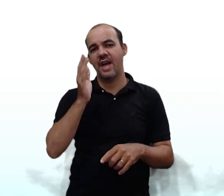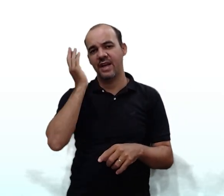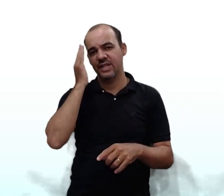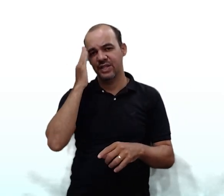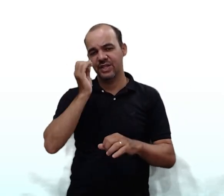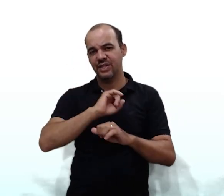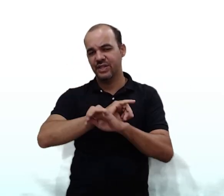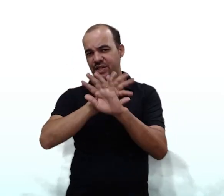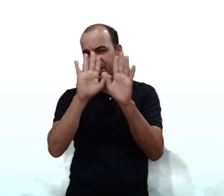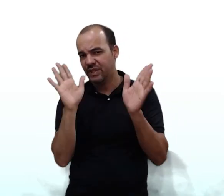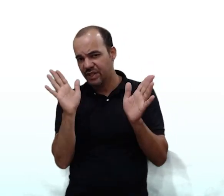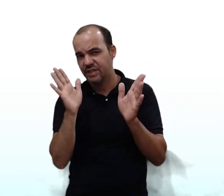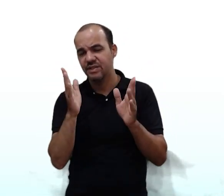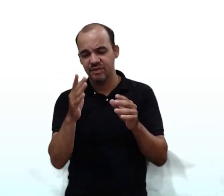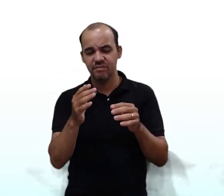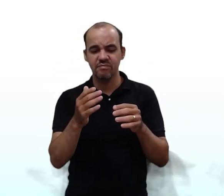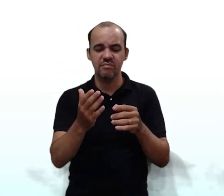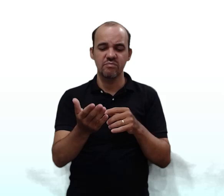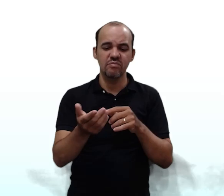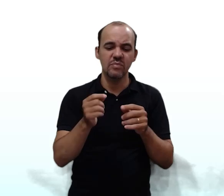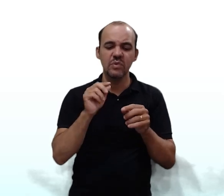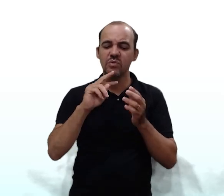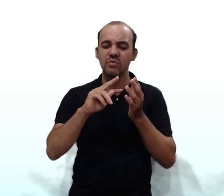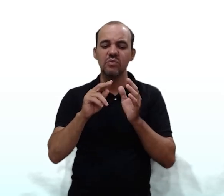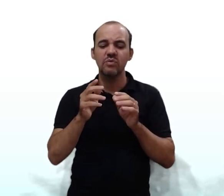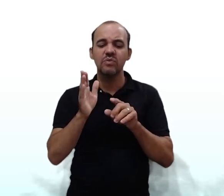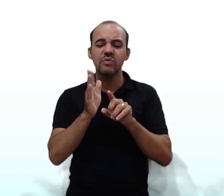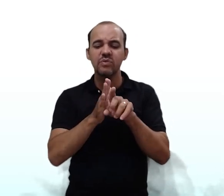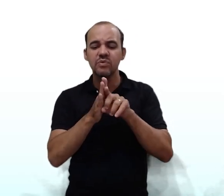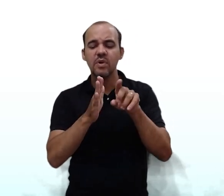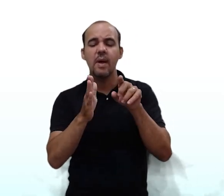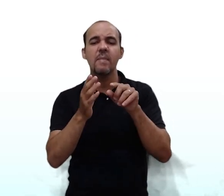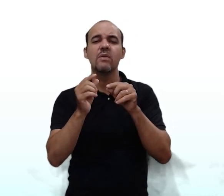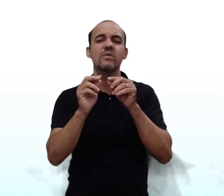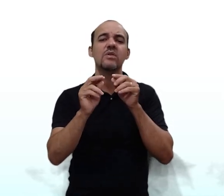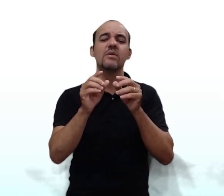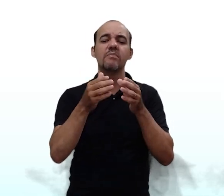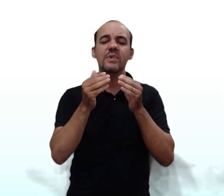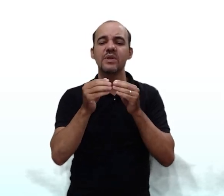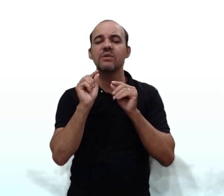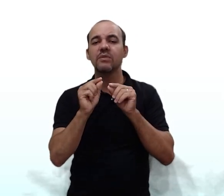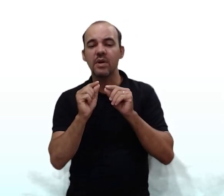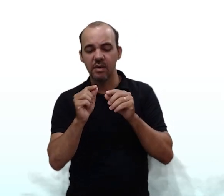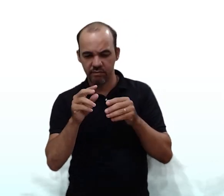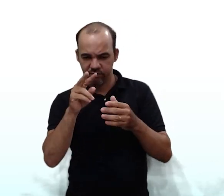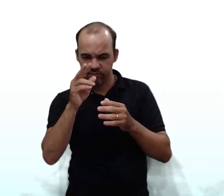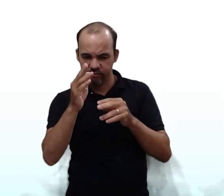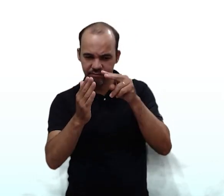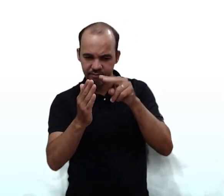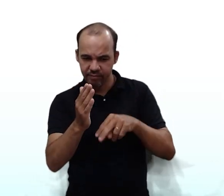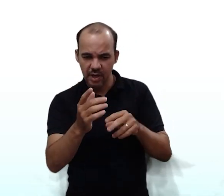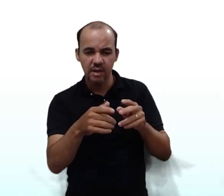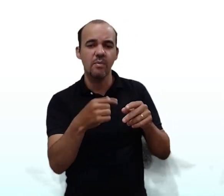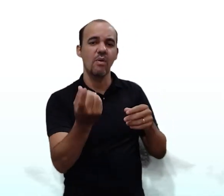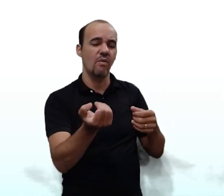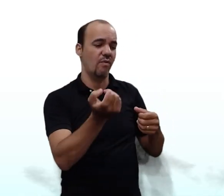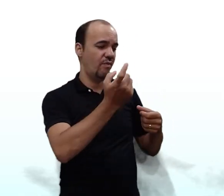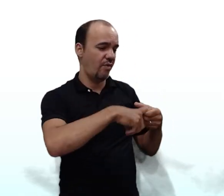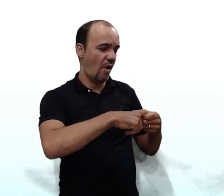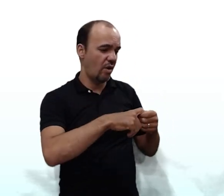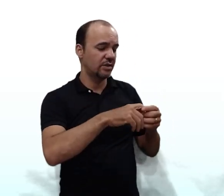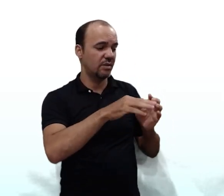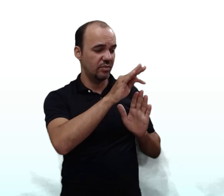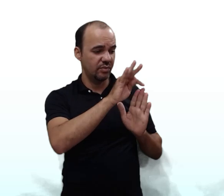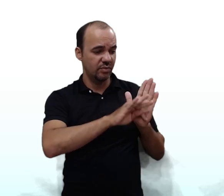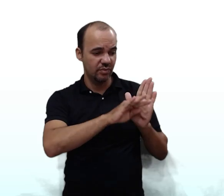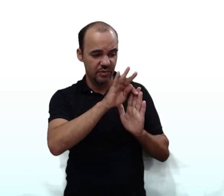texto está querendo. E aí, depois que você leu todo o enunciado que vai estar na língua portuguesa, repito, você volta para o texto, mas aí você volta